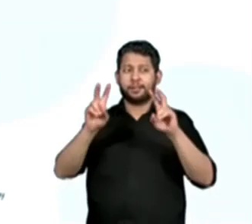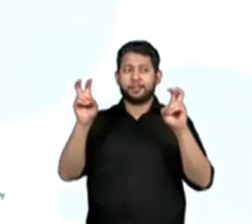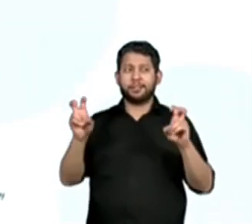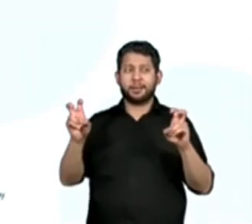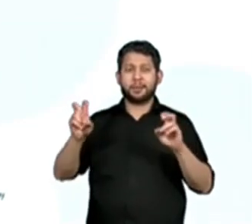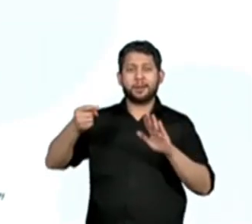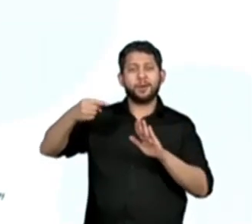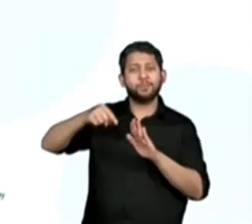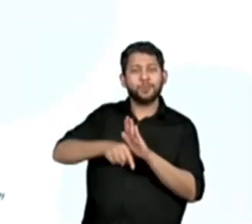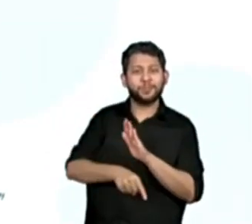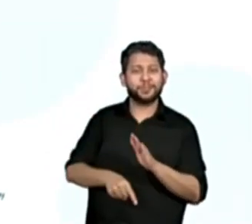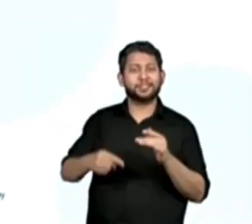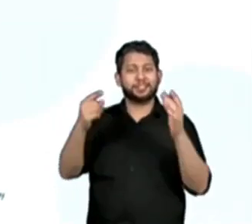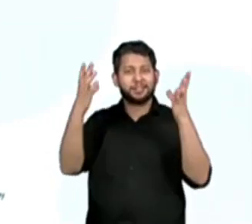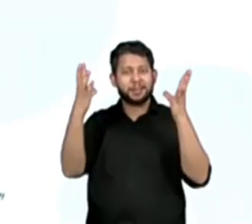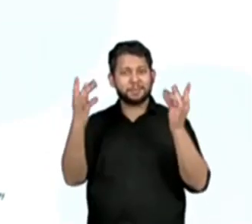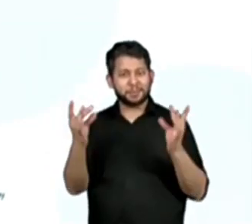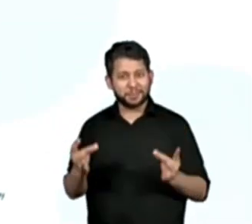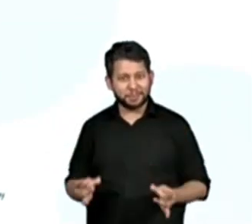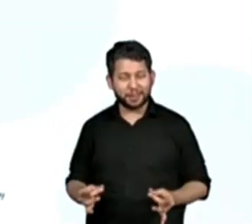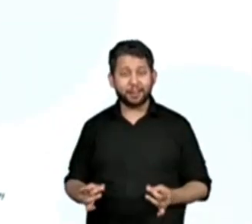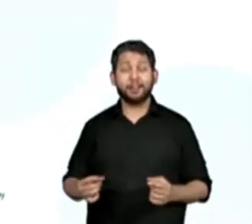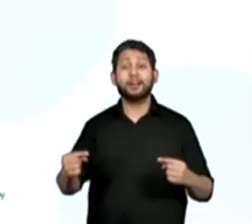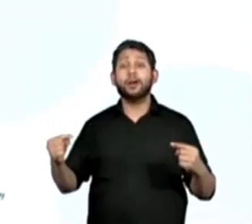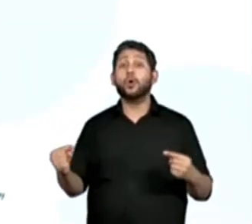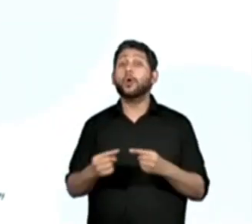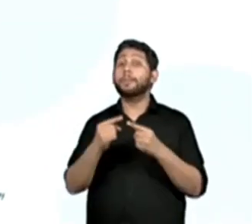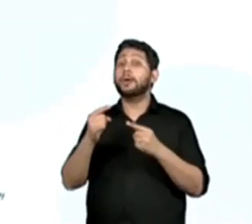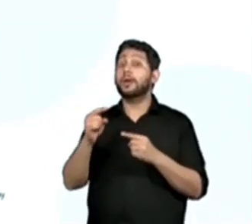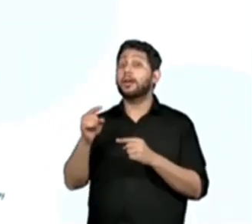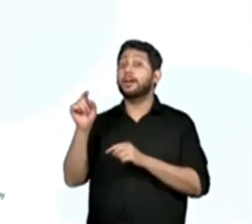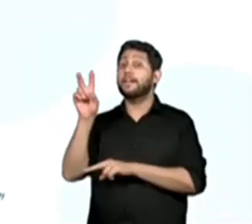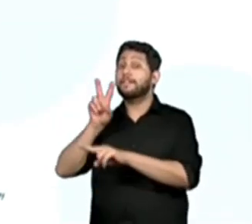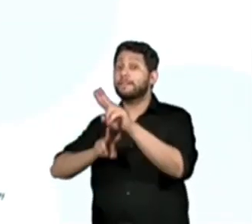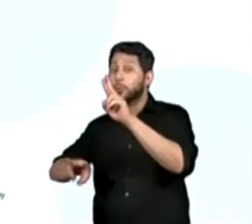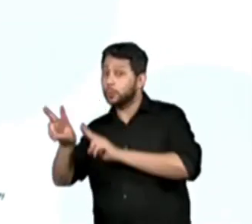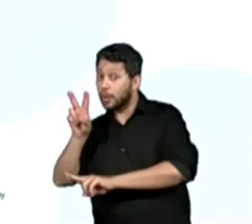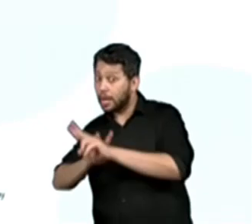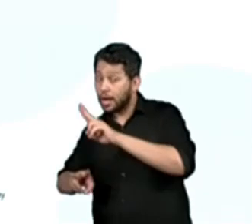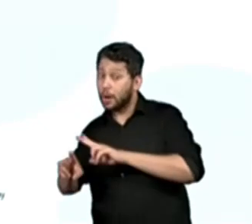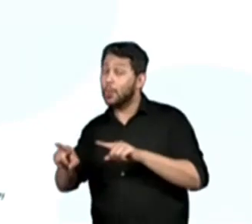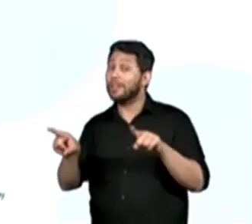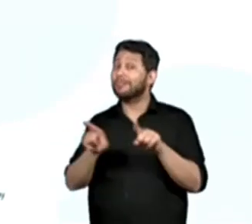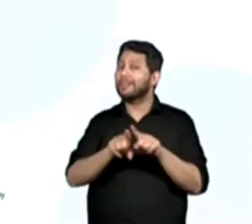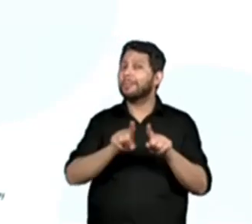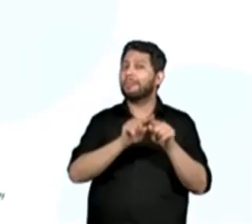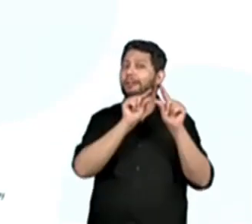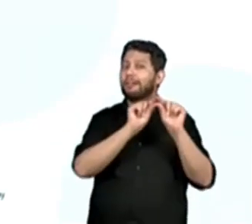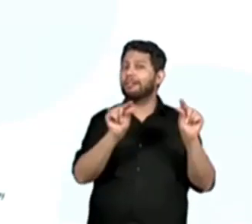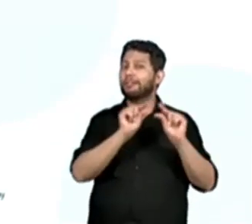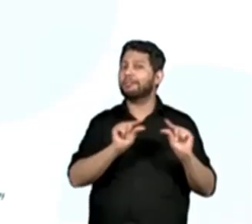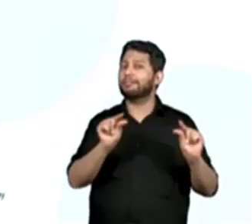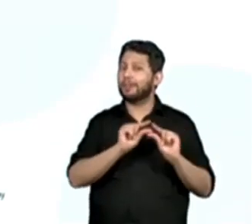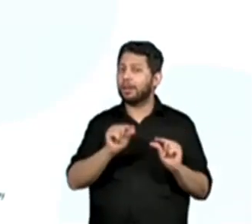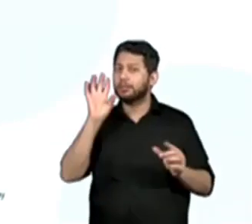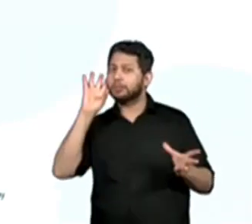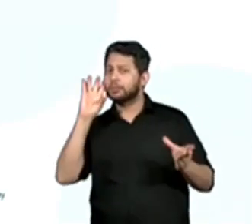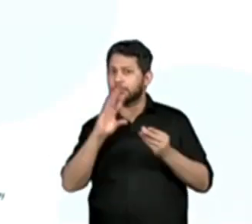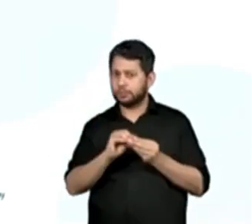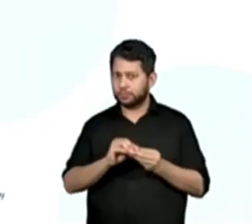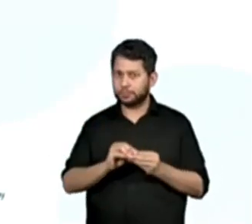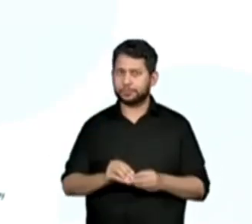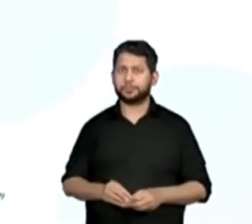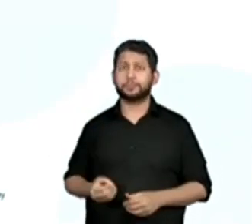Para nos aprofundarmos nos elementos verbais e não verbais de tirinhas. Então, nós vamos assim. Se nós